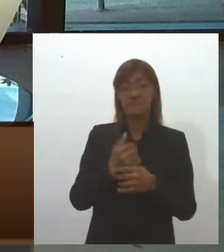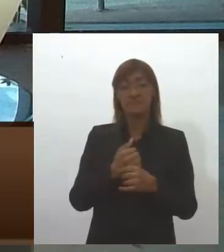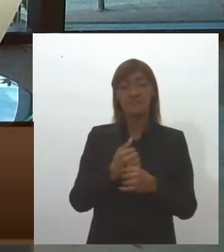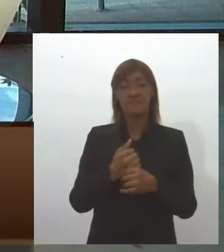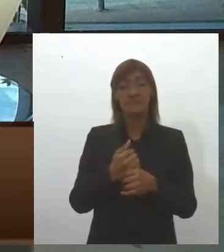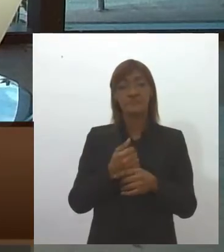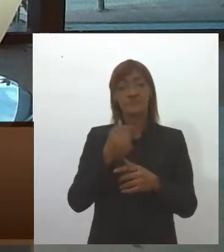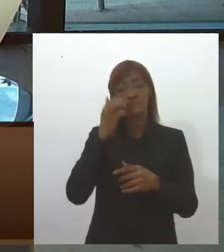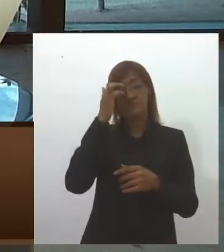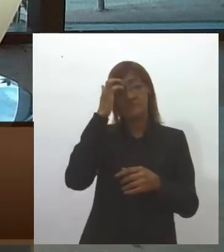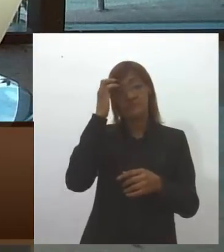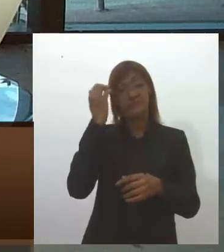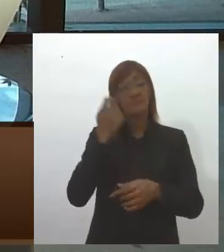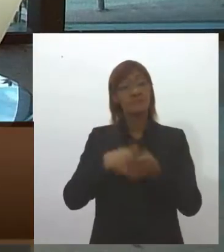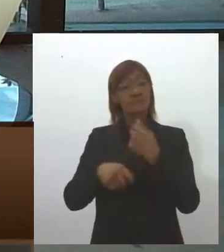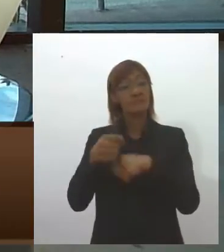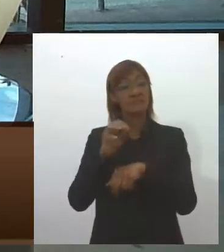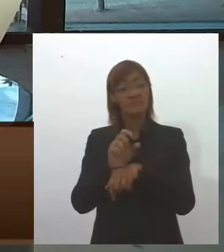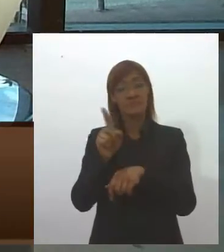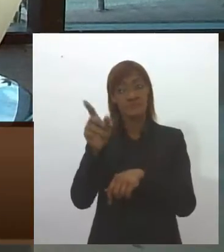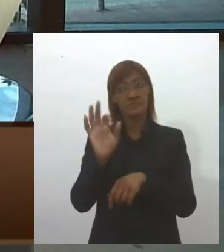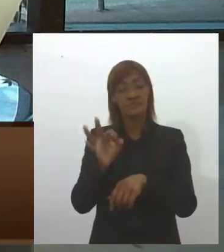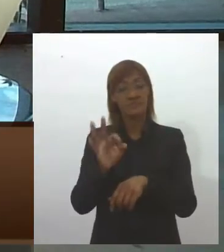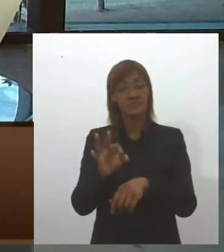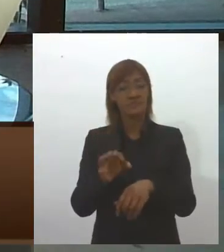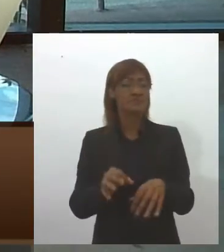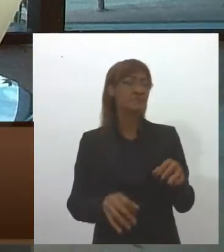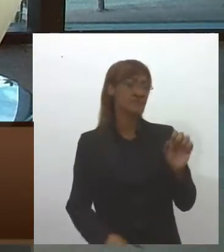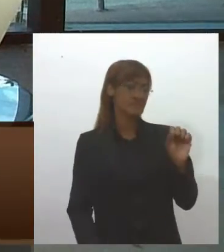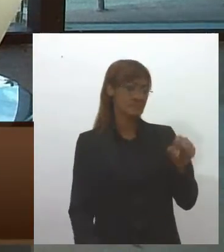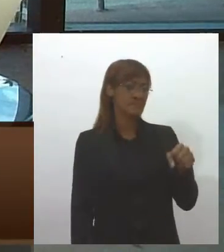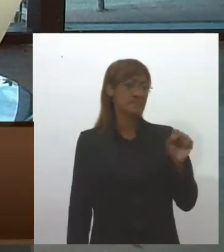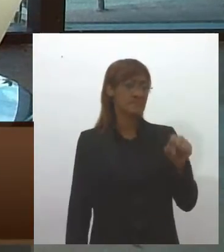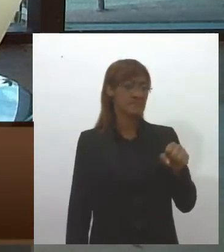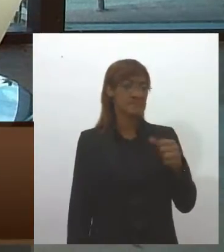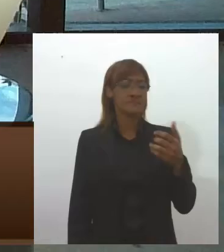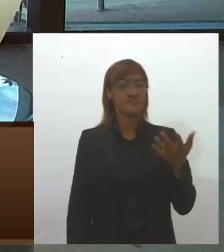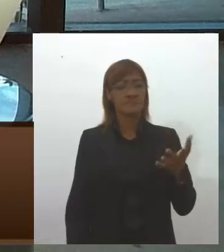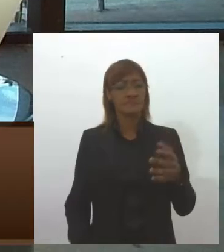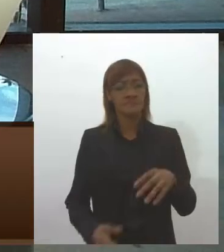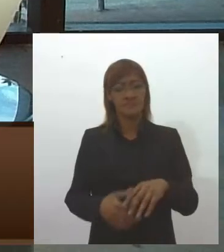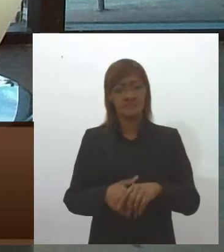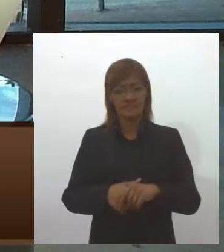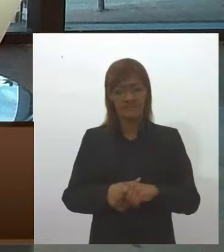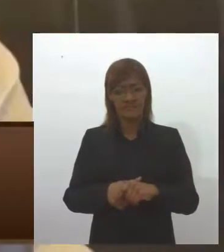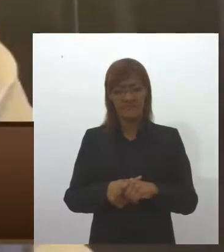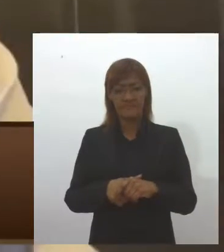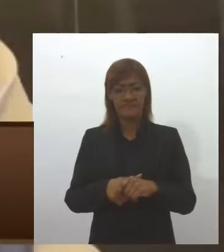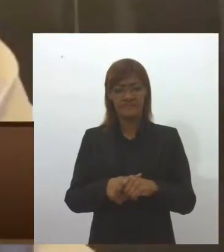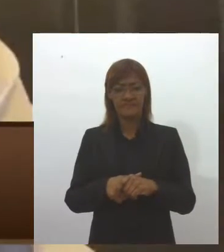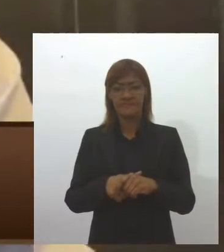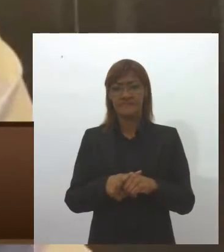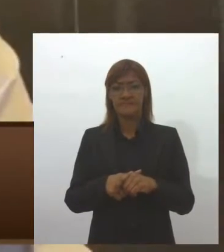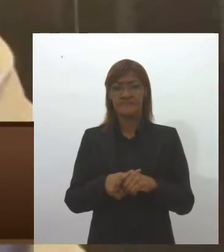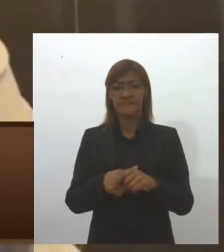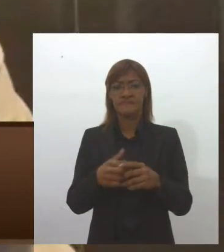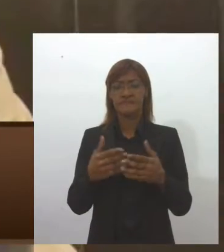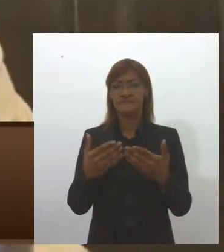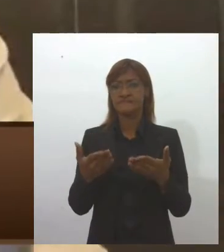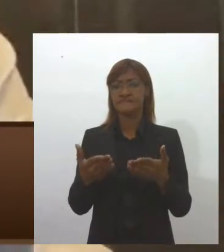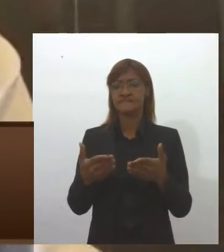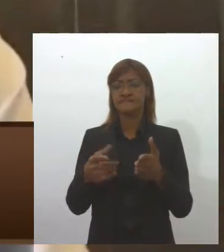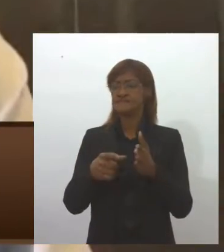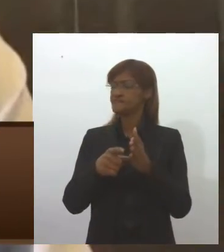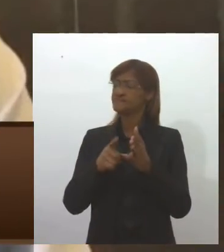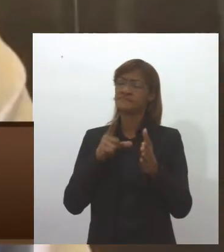a economia do estado, né? Sem dúvida. É como eu falei aqui, no passado, praticamente quem movia, por exemplo,